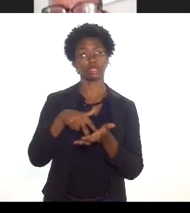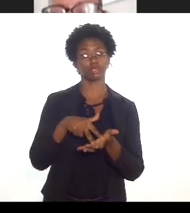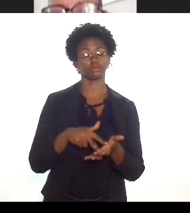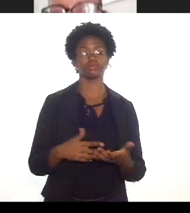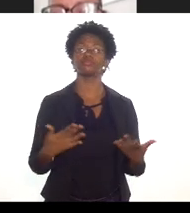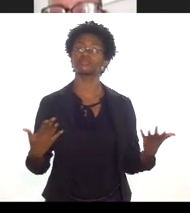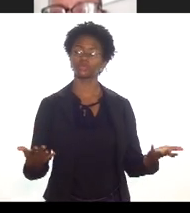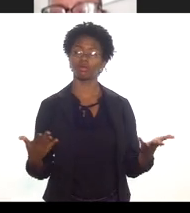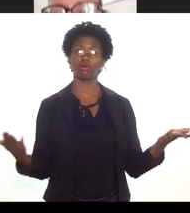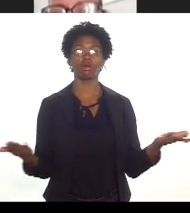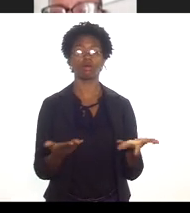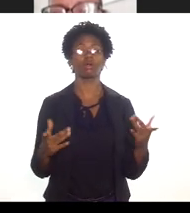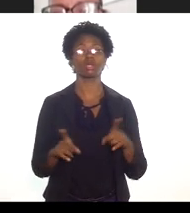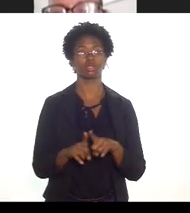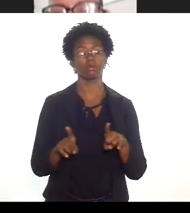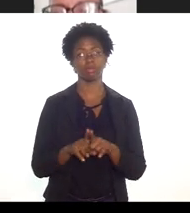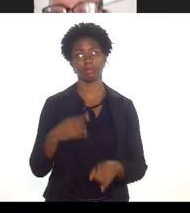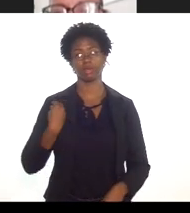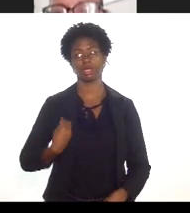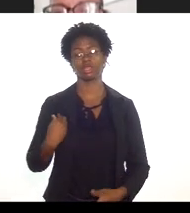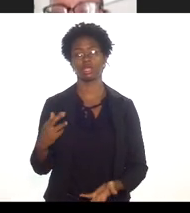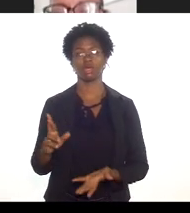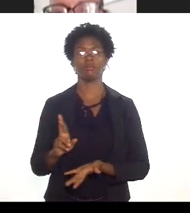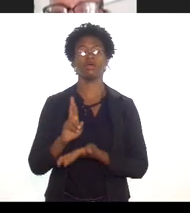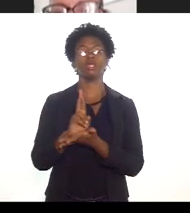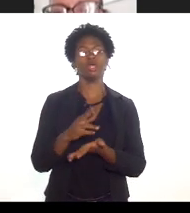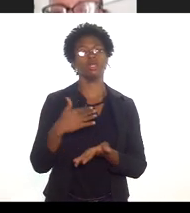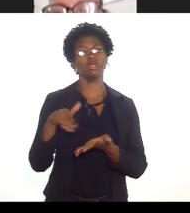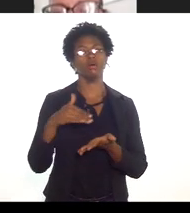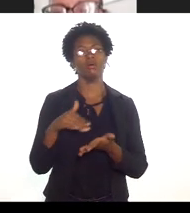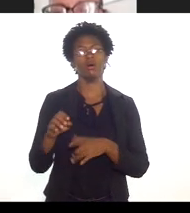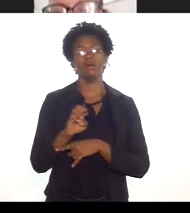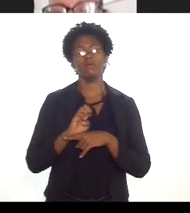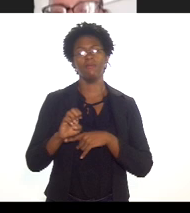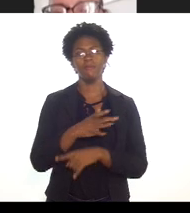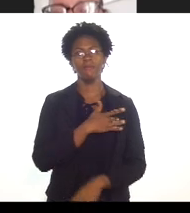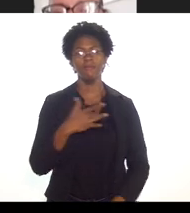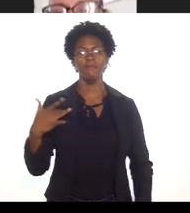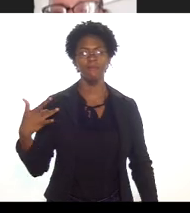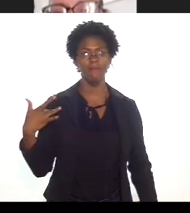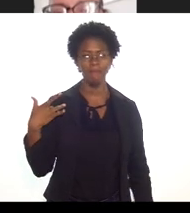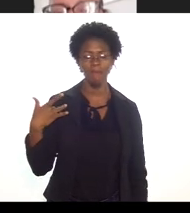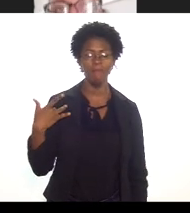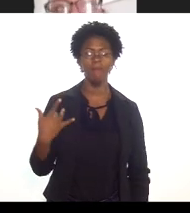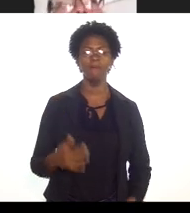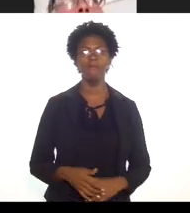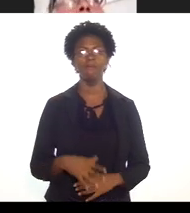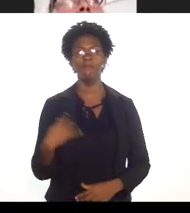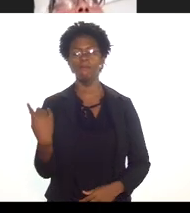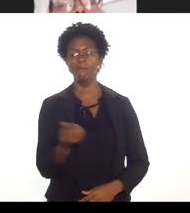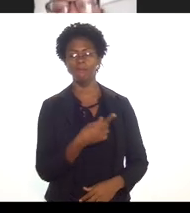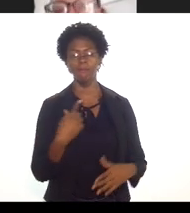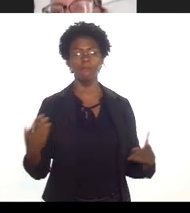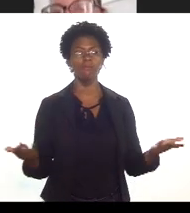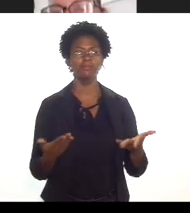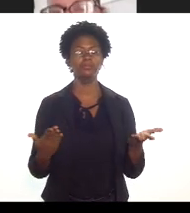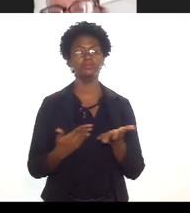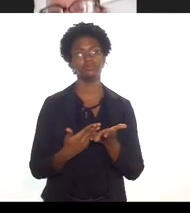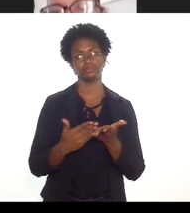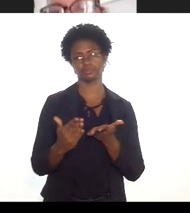também já está conosco a representação da Secretaria Estadual de Saúde, e